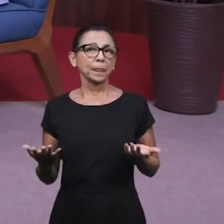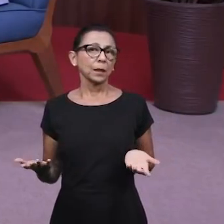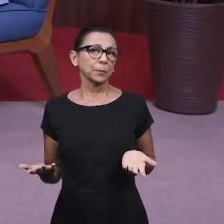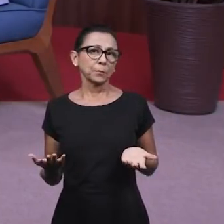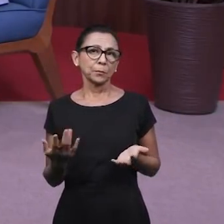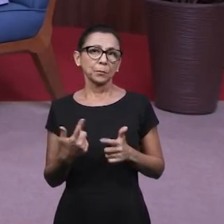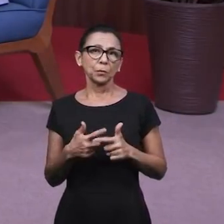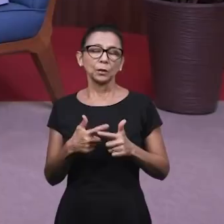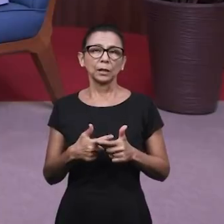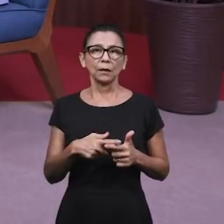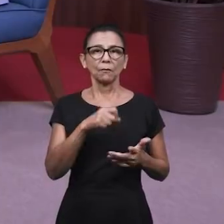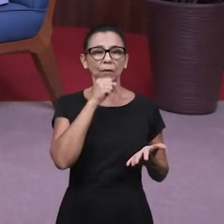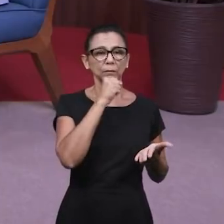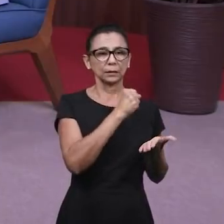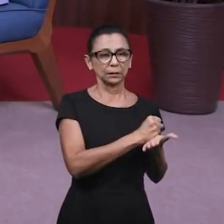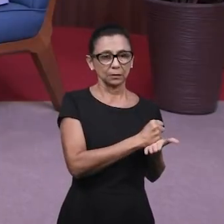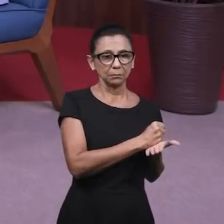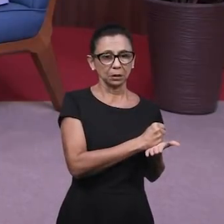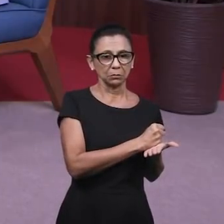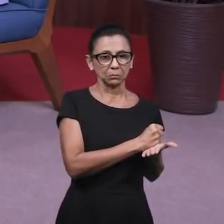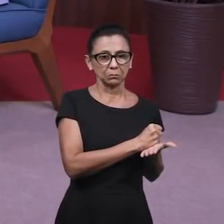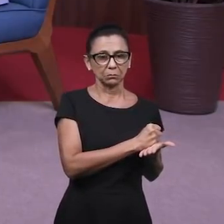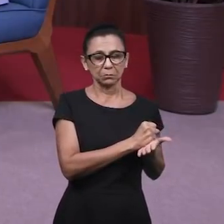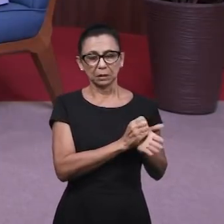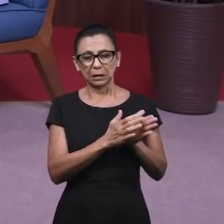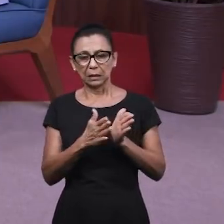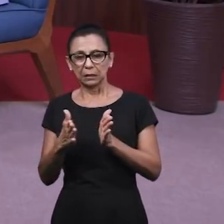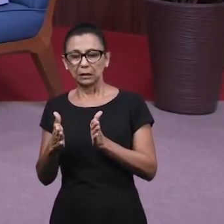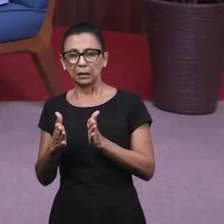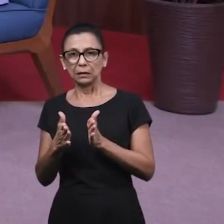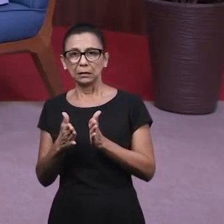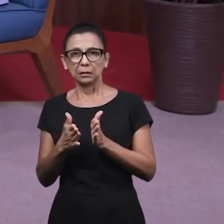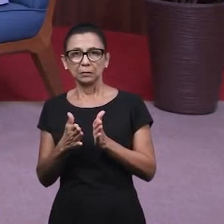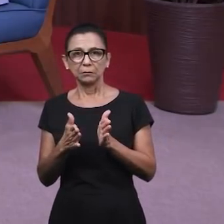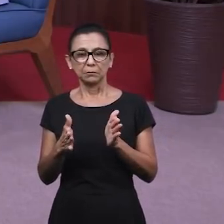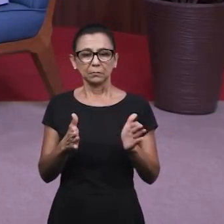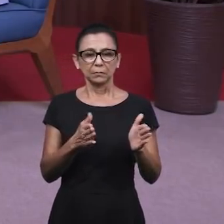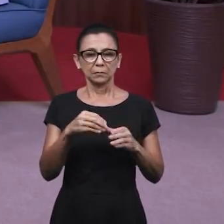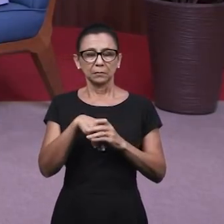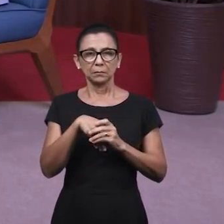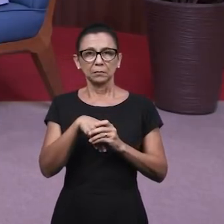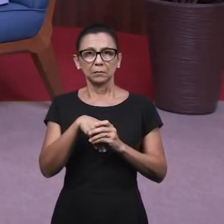Jesus, o que existia era o Pentateuco e os profetas.